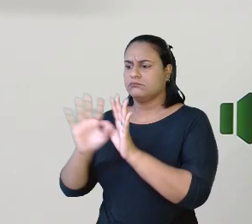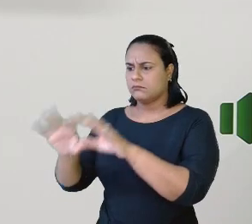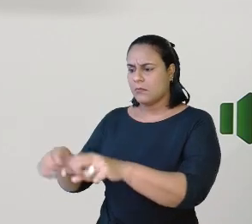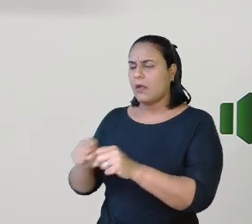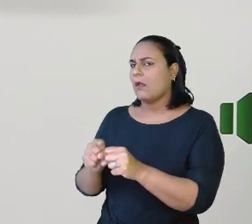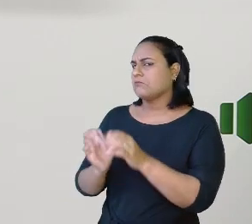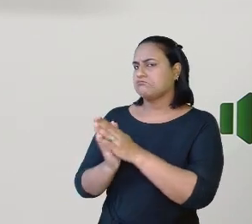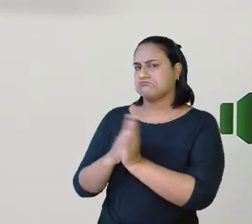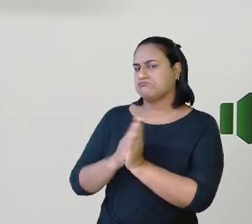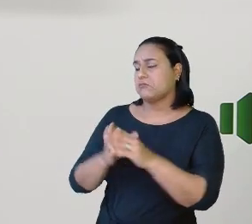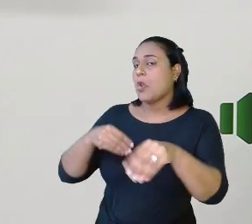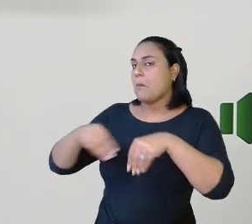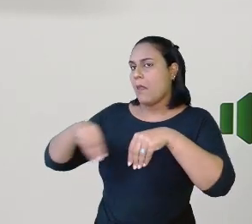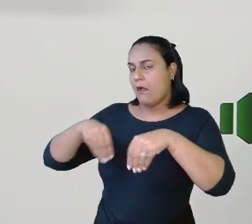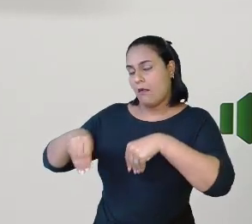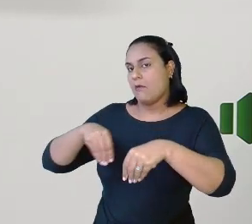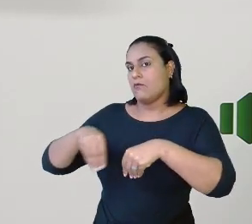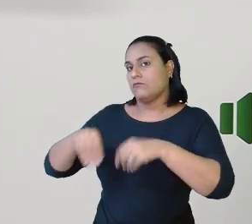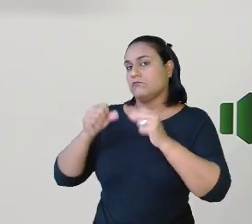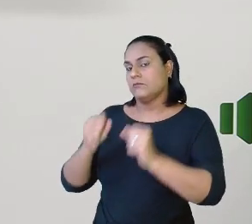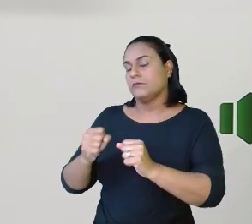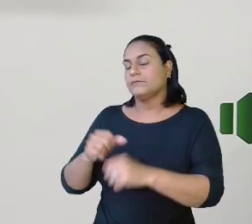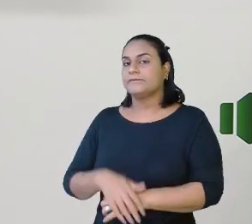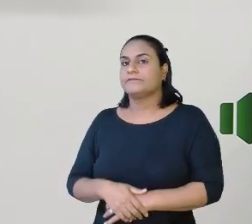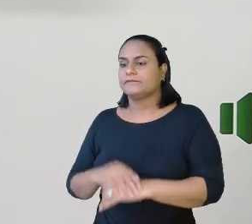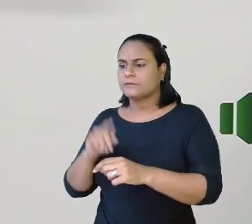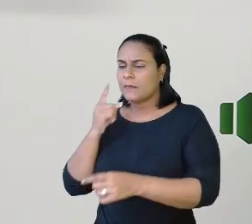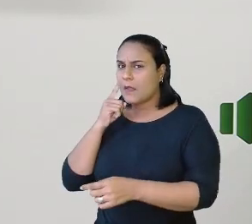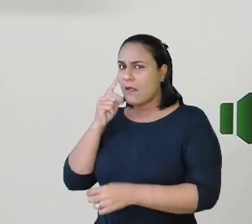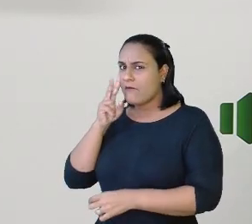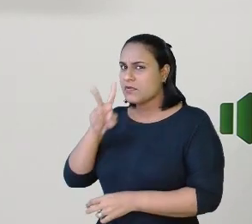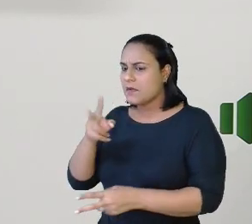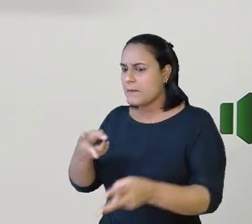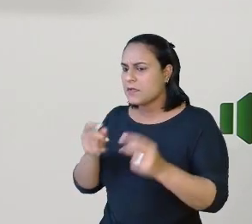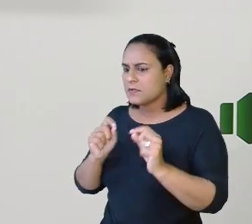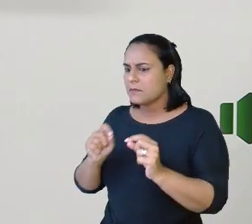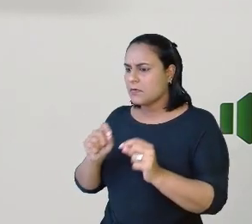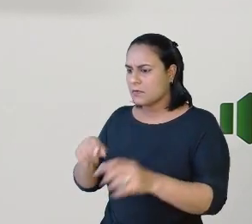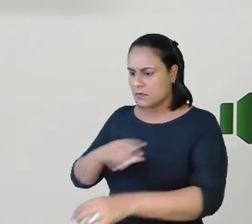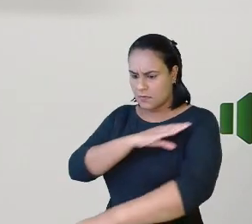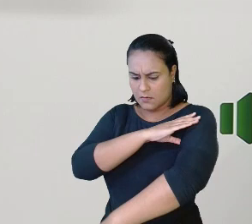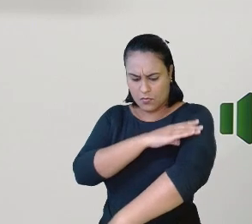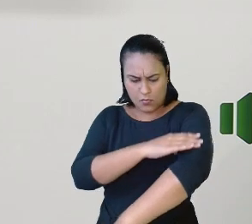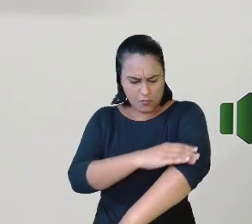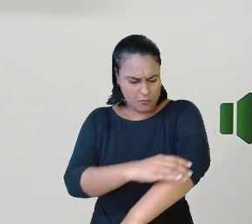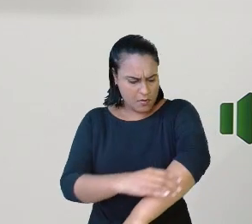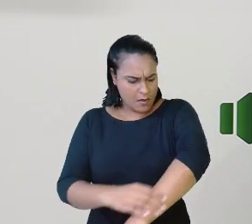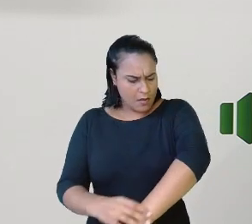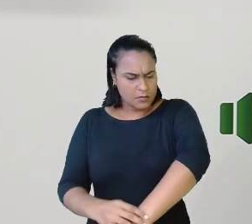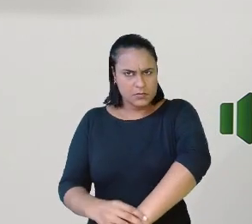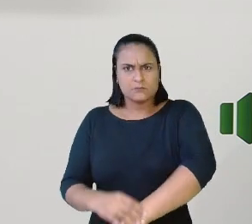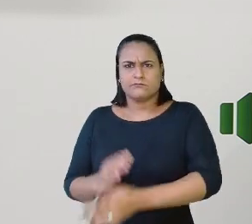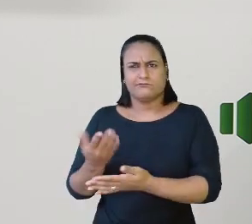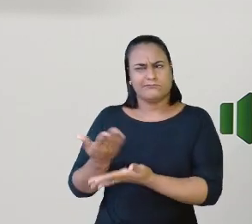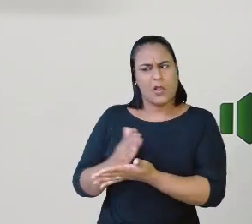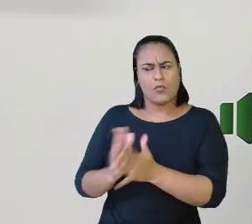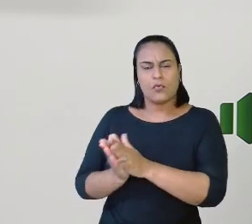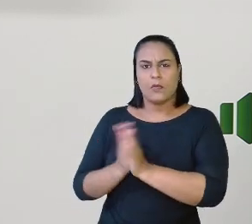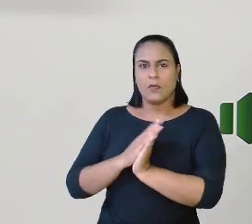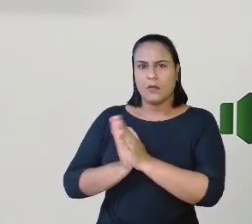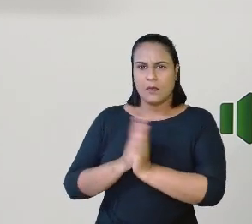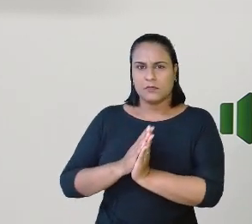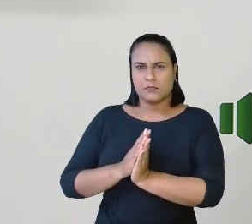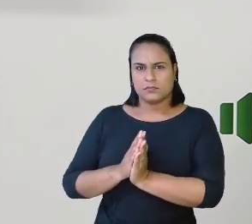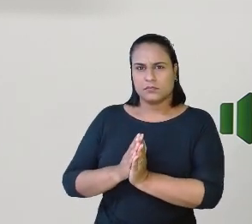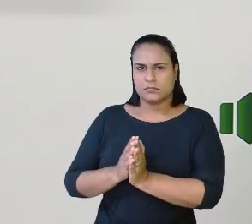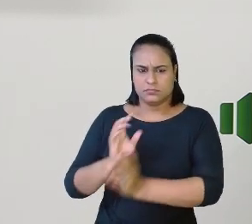uma boneca de plástico. Você vai perceber que o braço de determinado... Se você pegar alguns bonecos, o braço, a gente